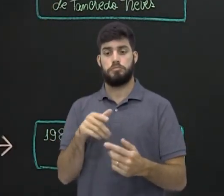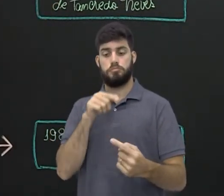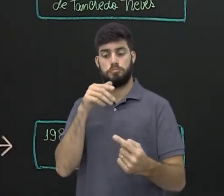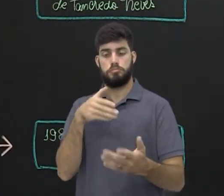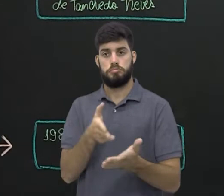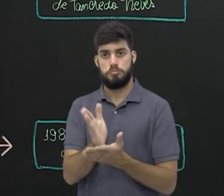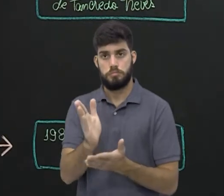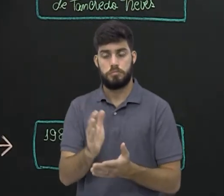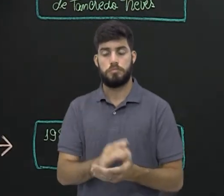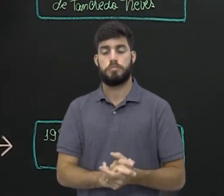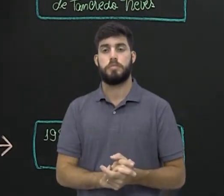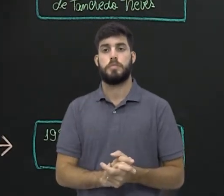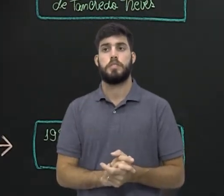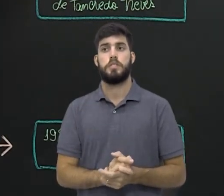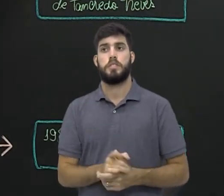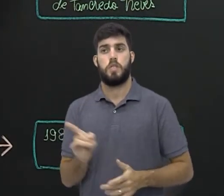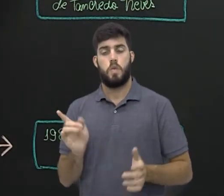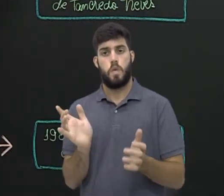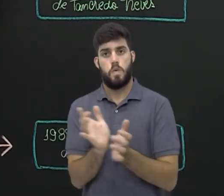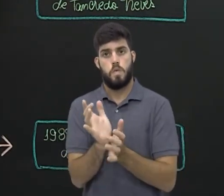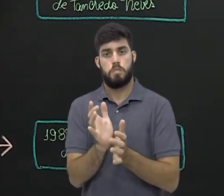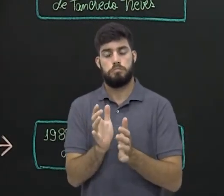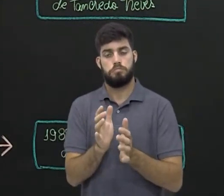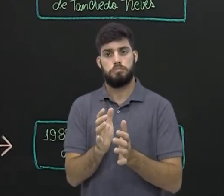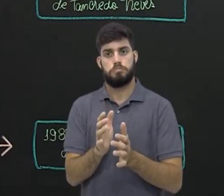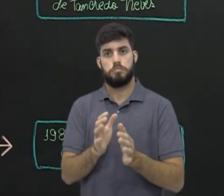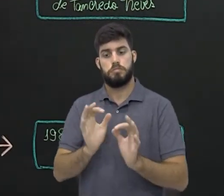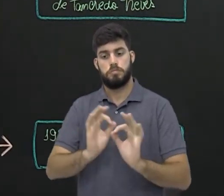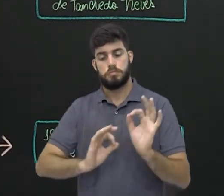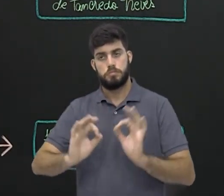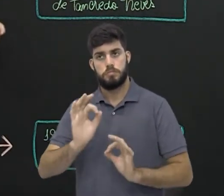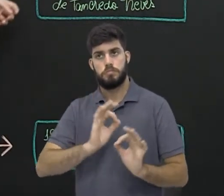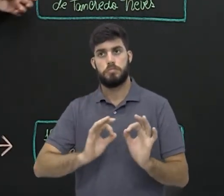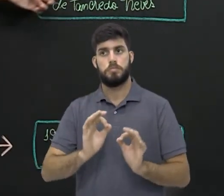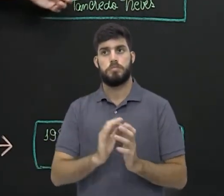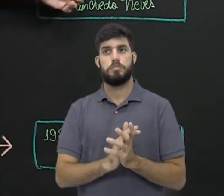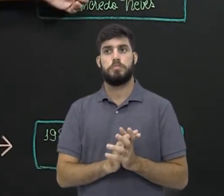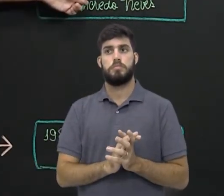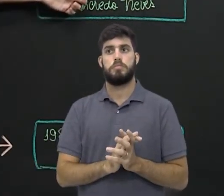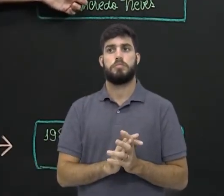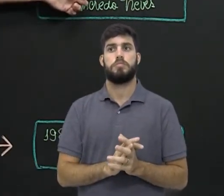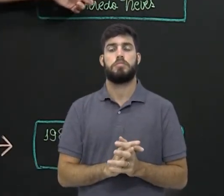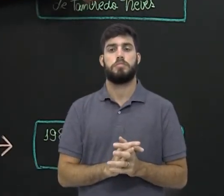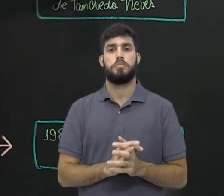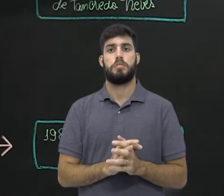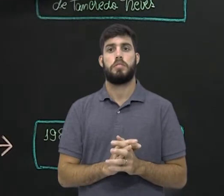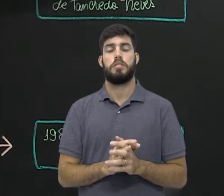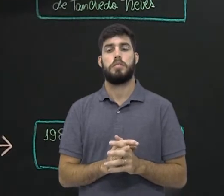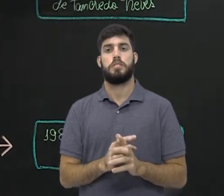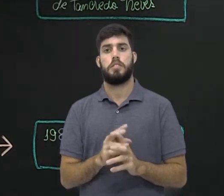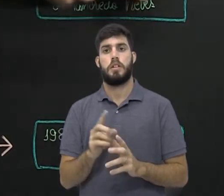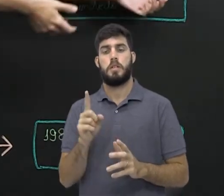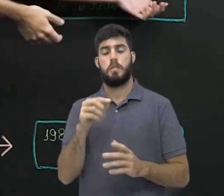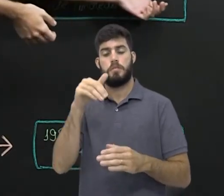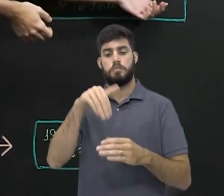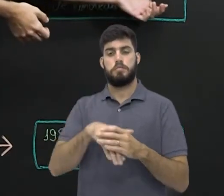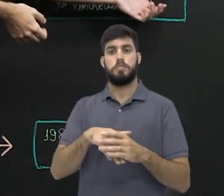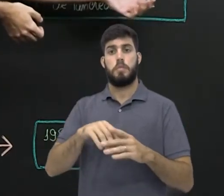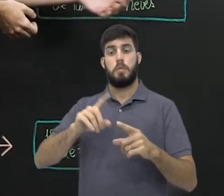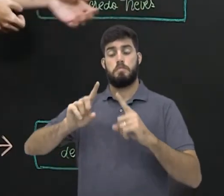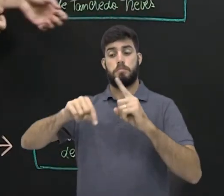assim, esse grupo que se mobilizou para as diretas acabou se organizando para a próxima